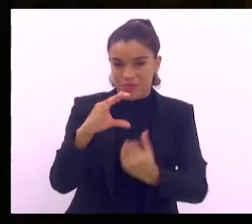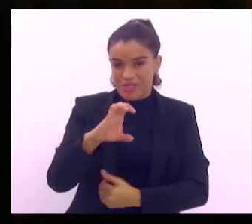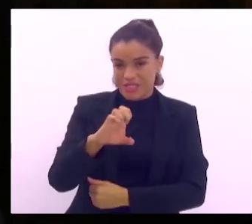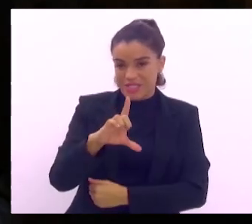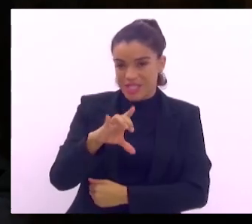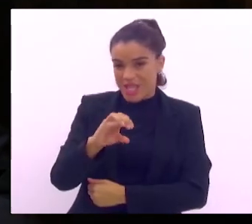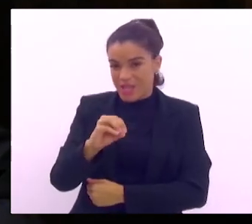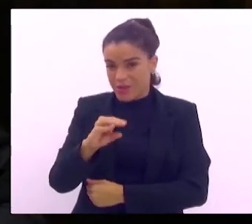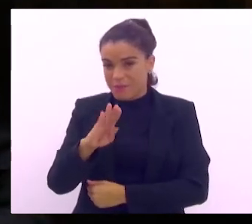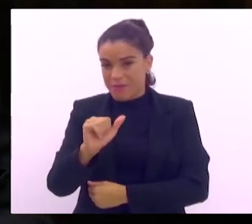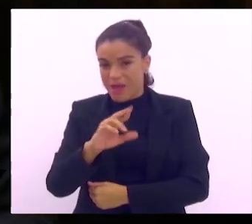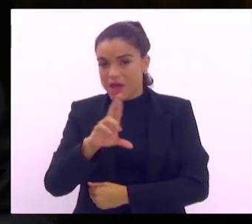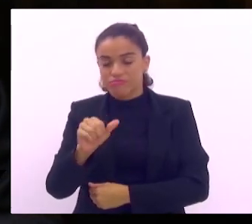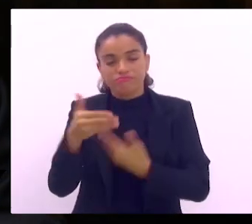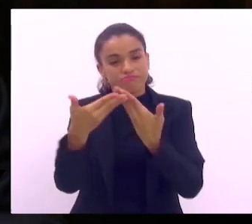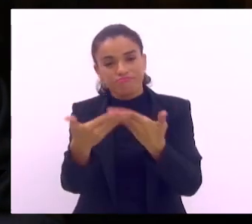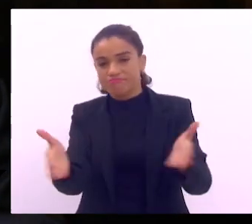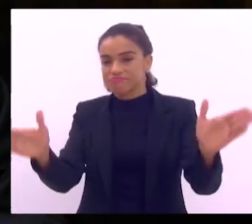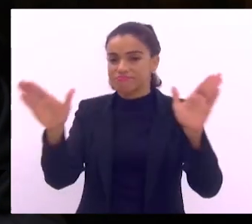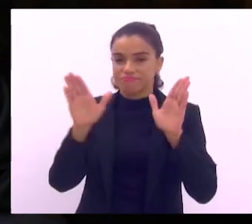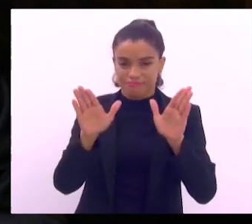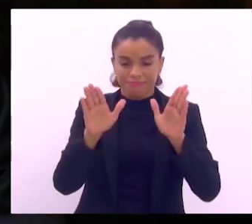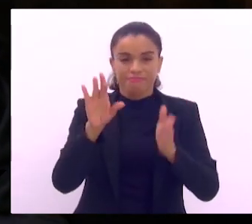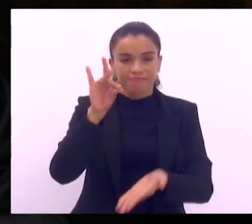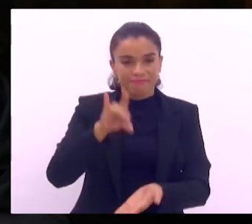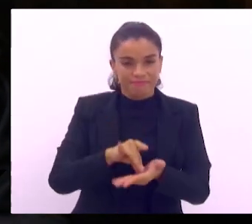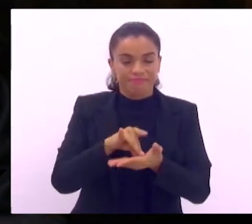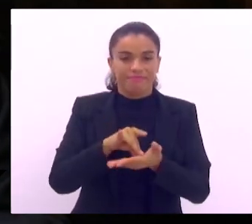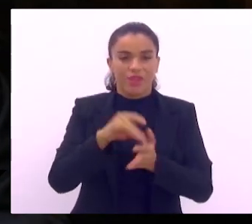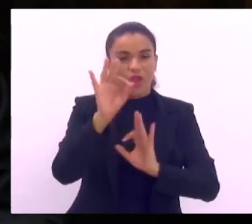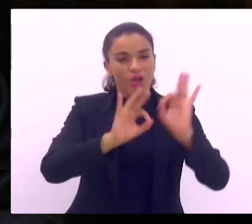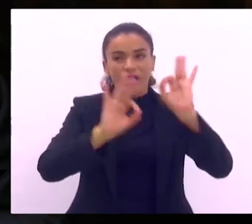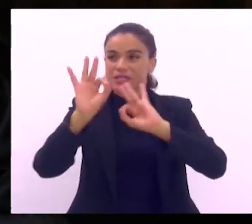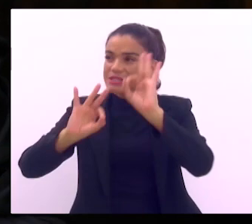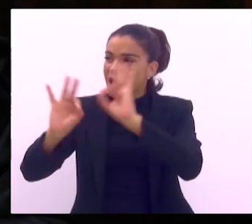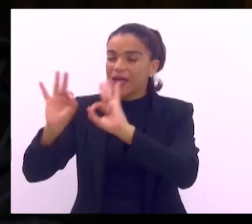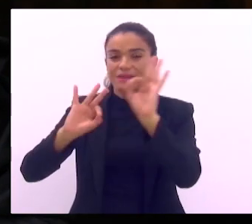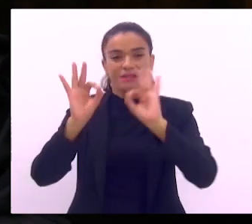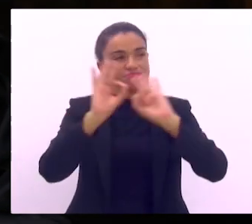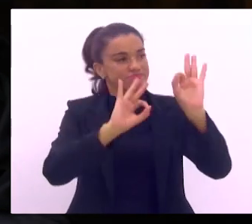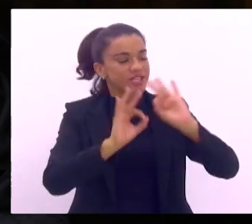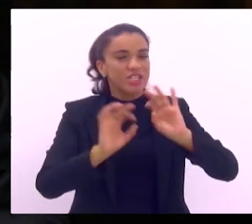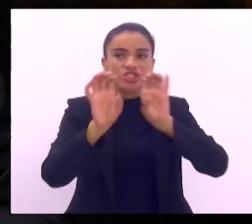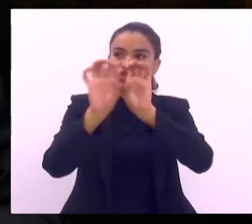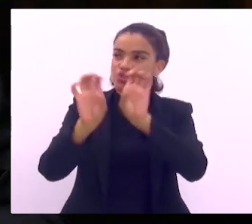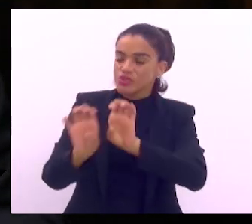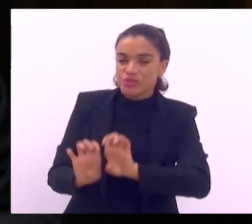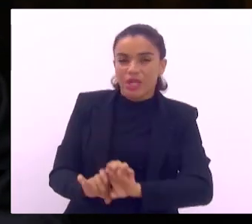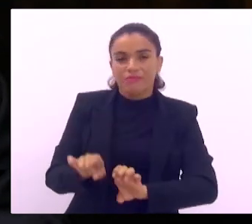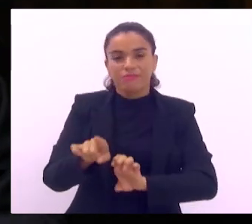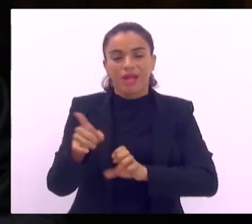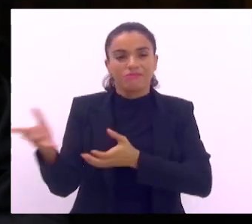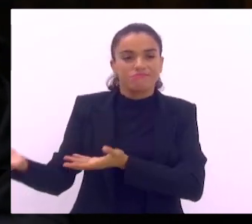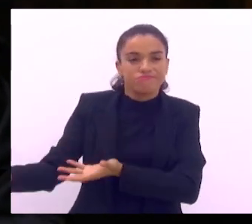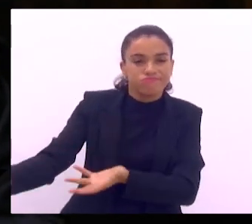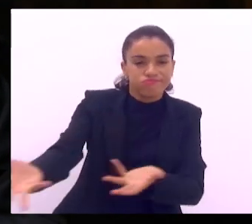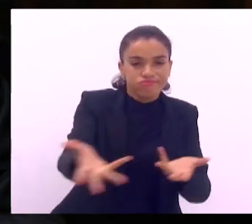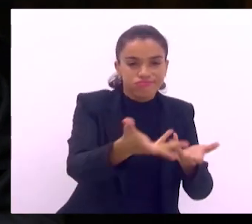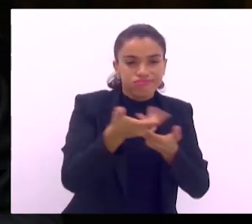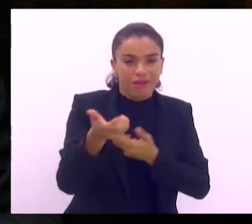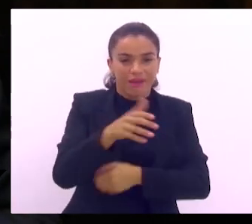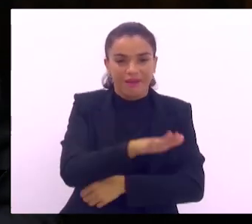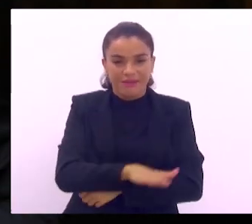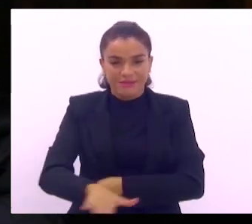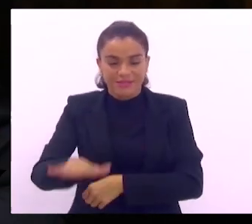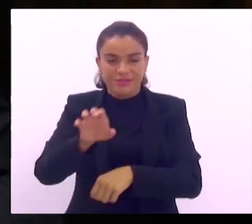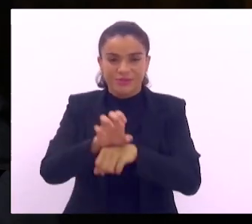seus portões abertos, por certo, de que de forma ordenada e organizada, para receber as nossas crianças, para que o